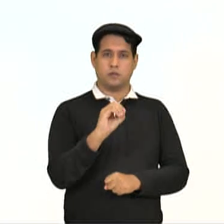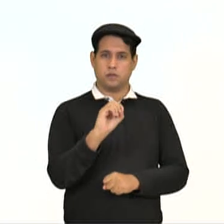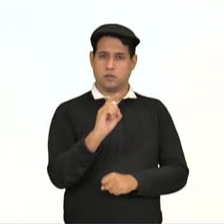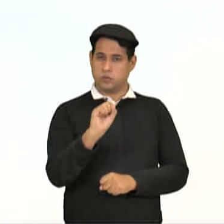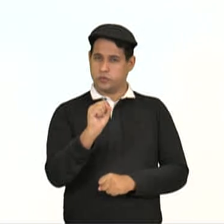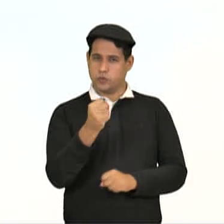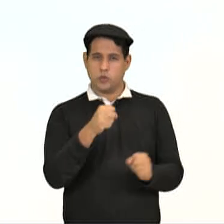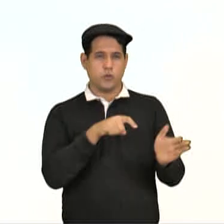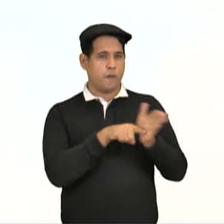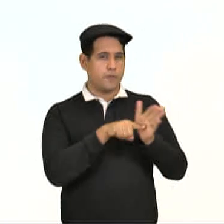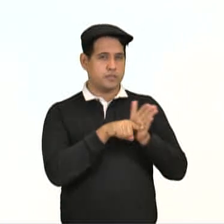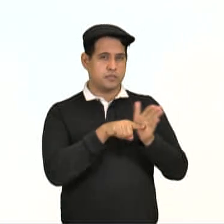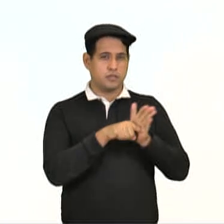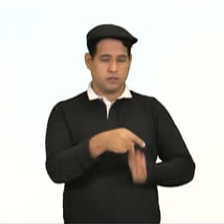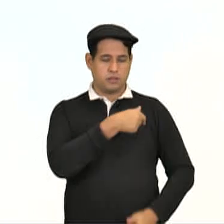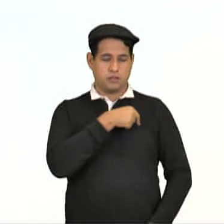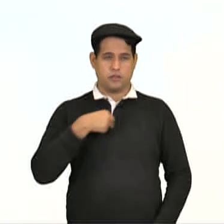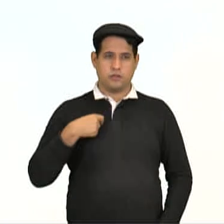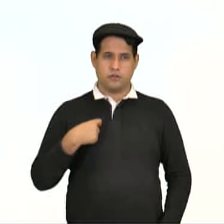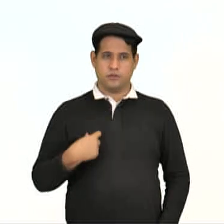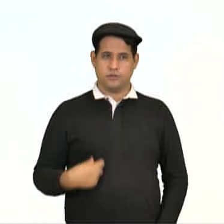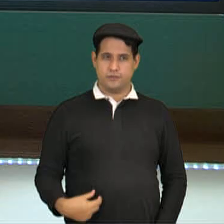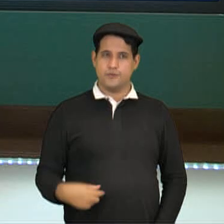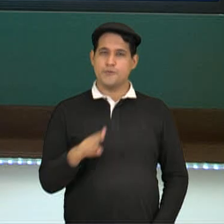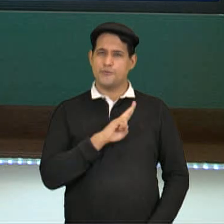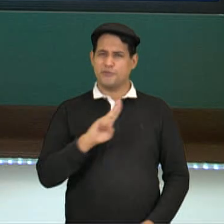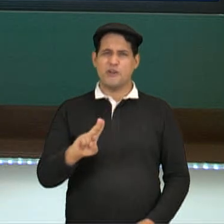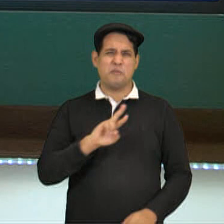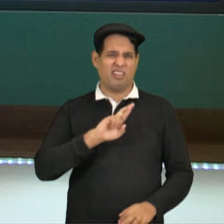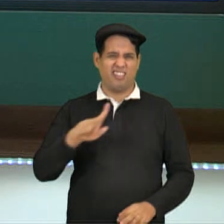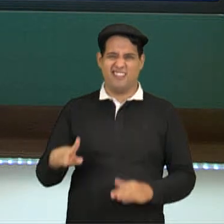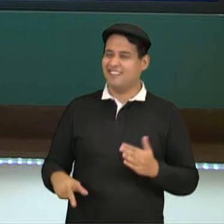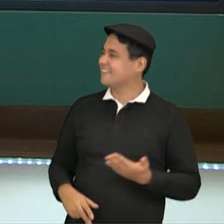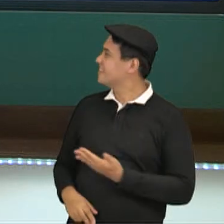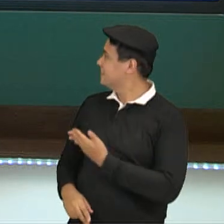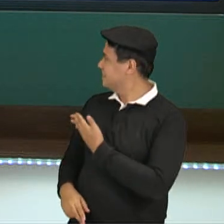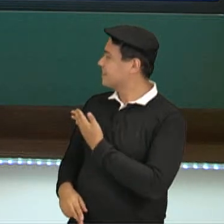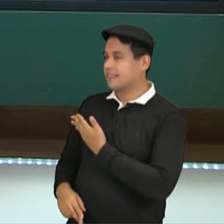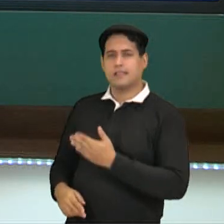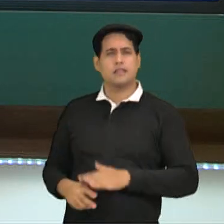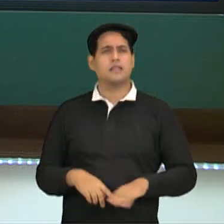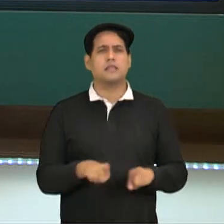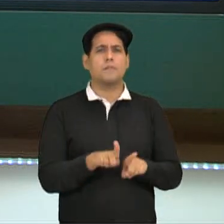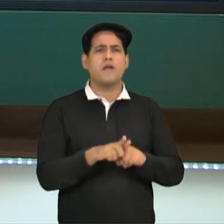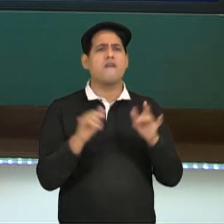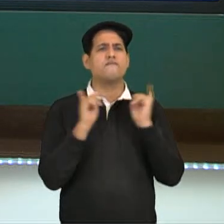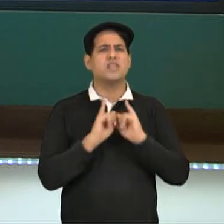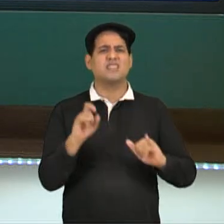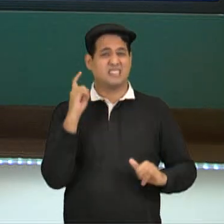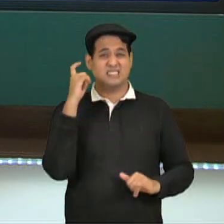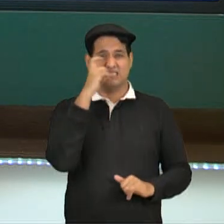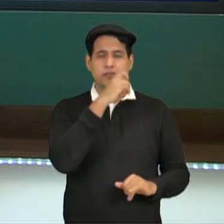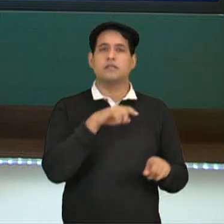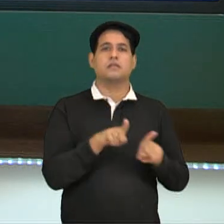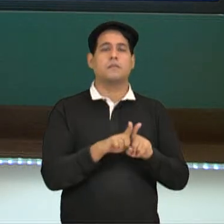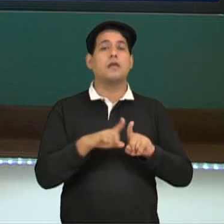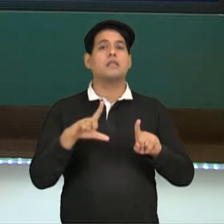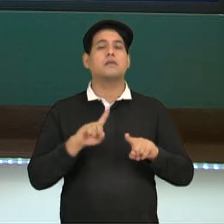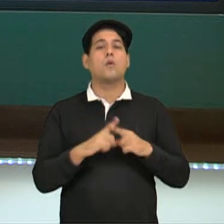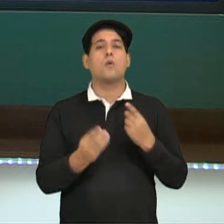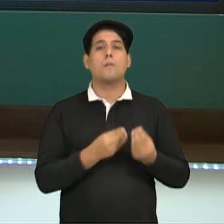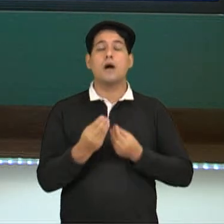pesquisador chinês, o He, que eu não vou nem falar o sobrenome dele, que é um sobrenome difícil, ele anunciou que ele tinha